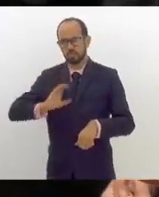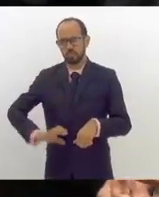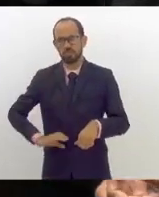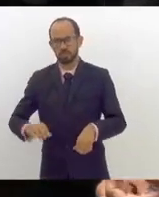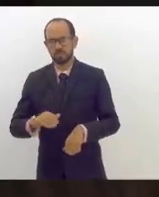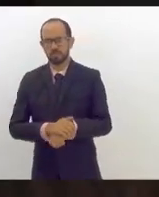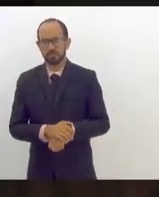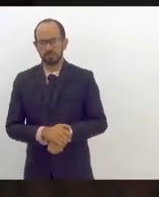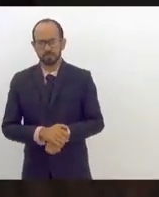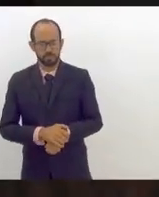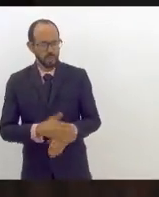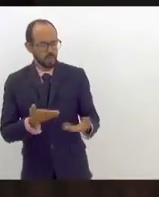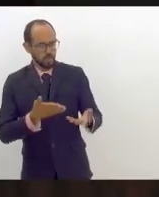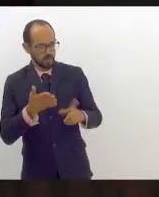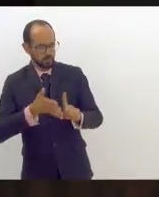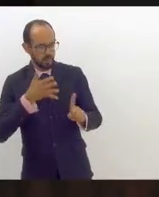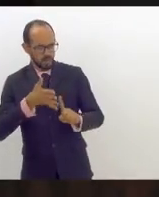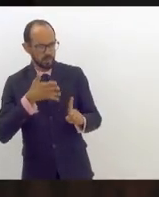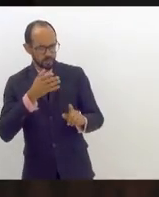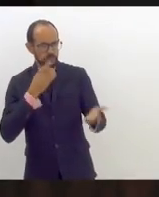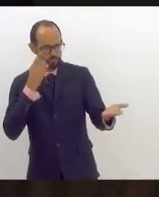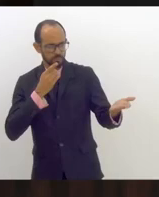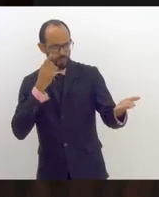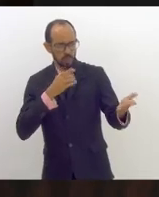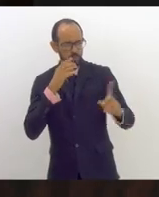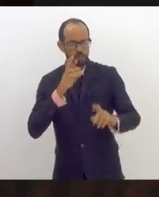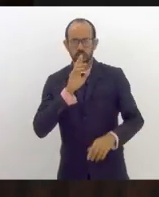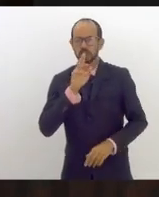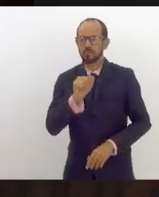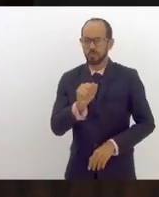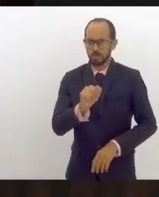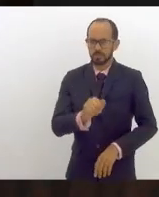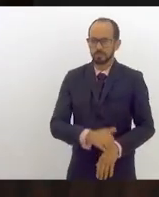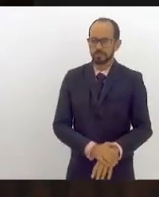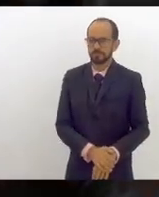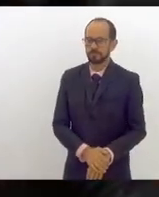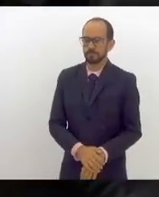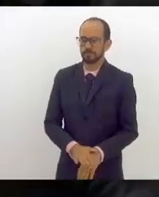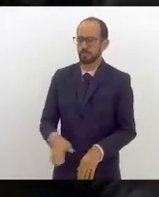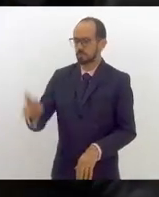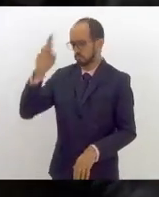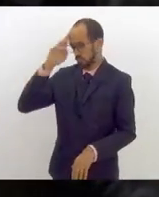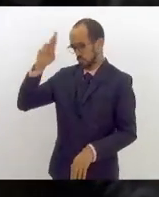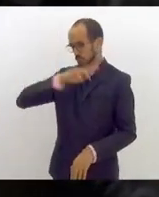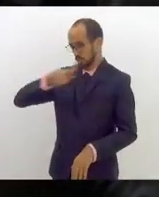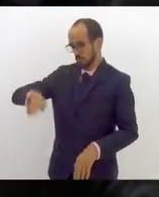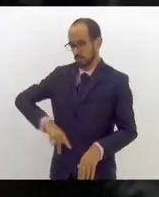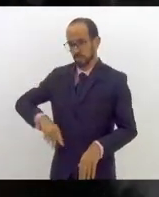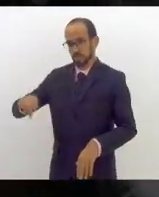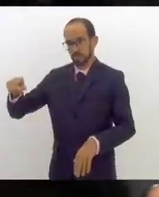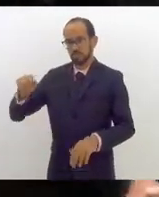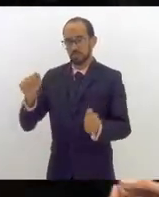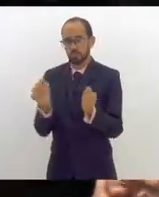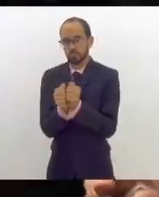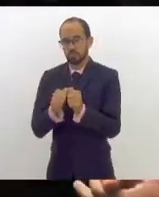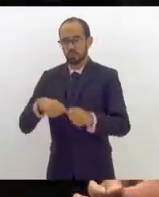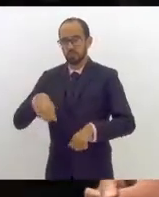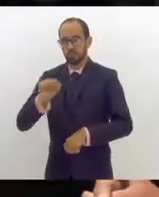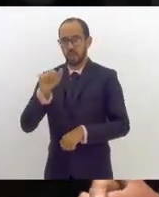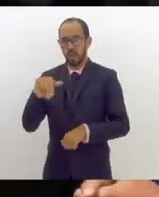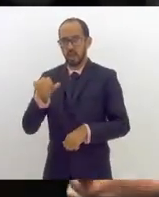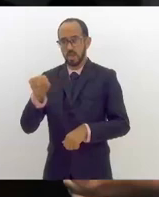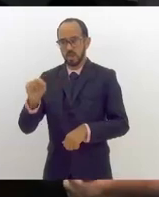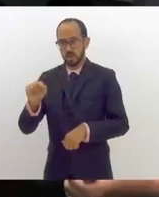uma palavra Deputado Amorim Rodrigo Amorim senhor presidente aqui ao lado da deputada Alana